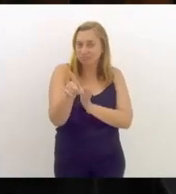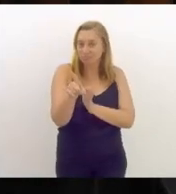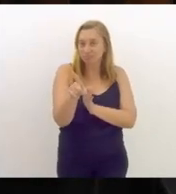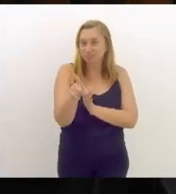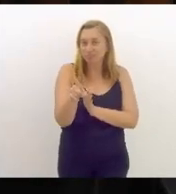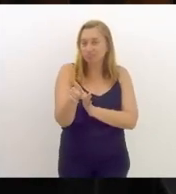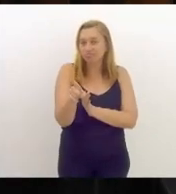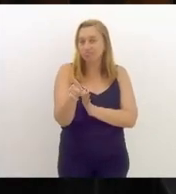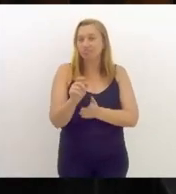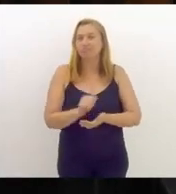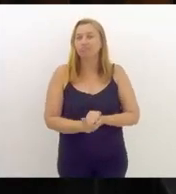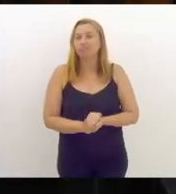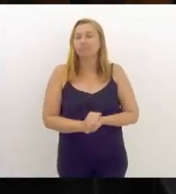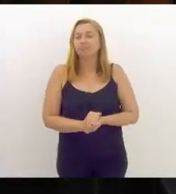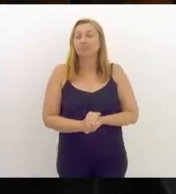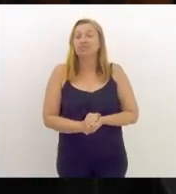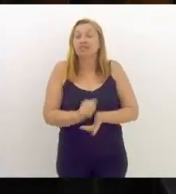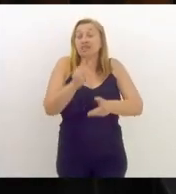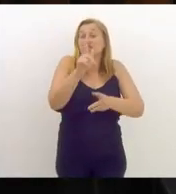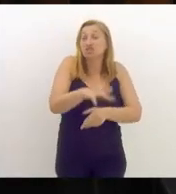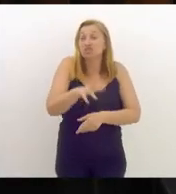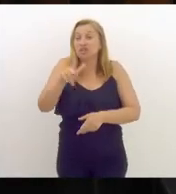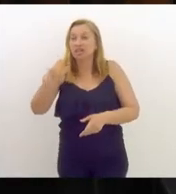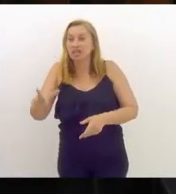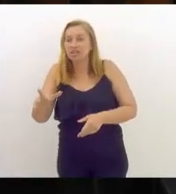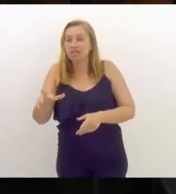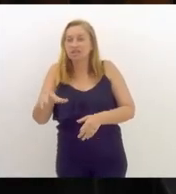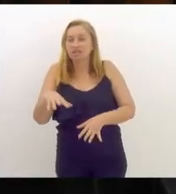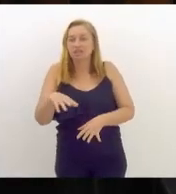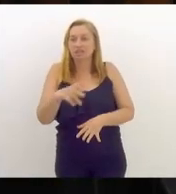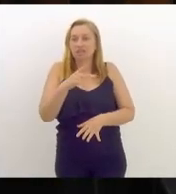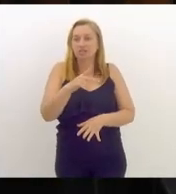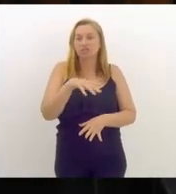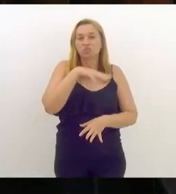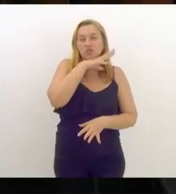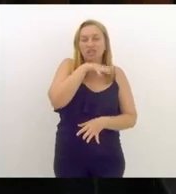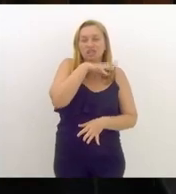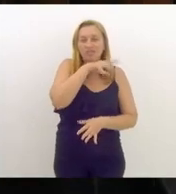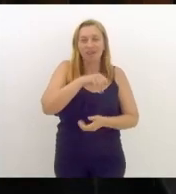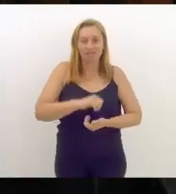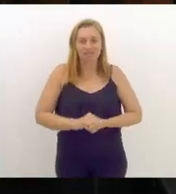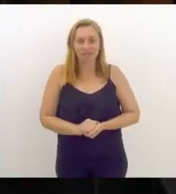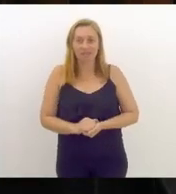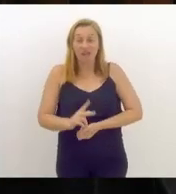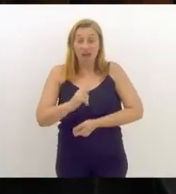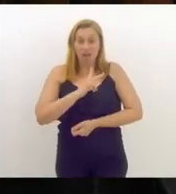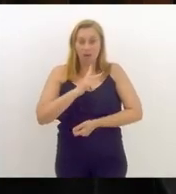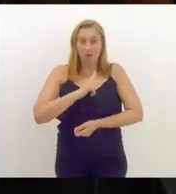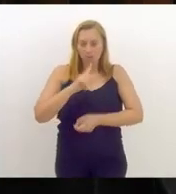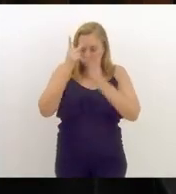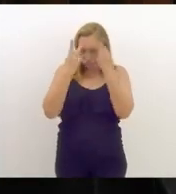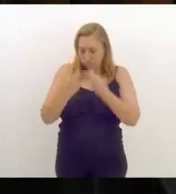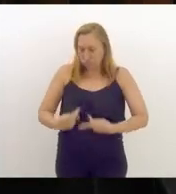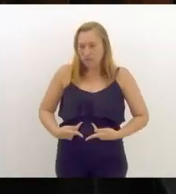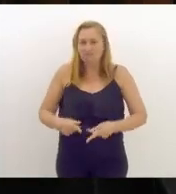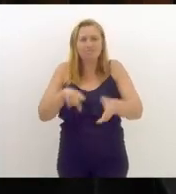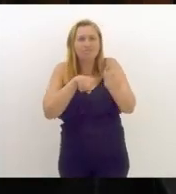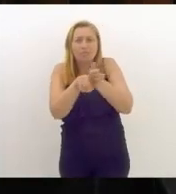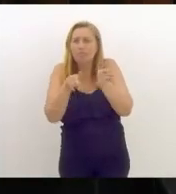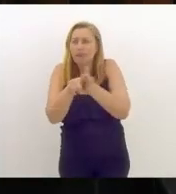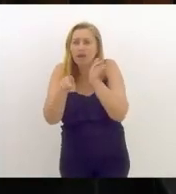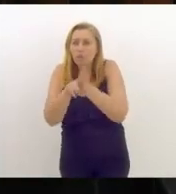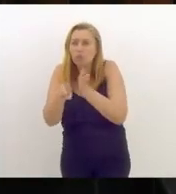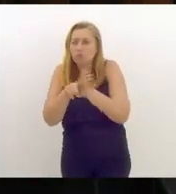é algo que nos diferencia dos animais é próprio do ser humano fazer